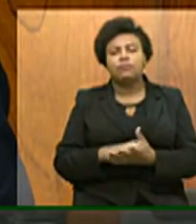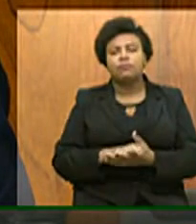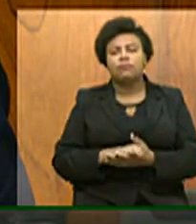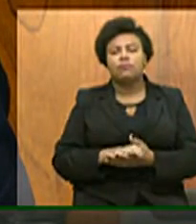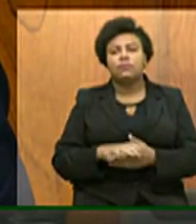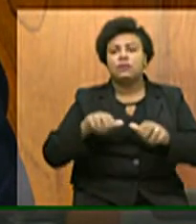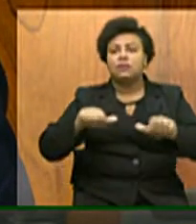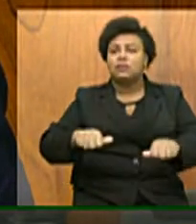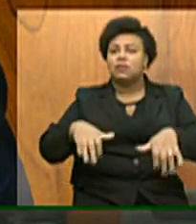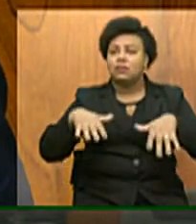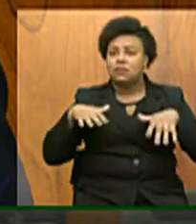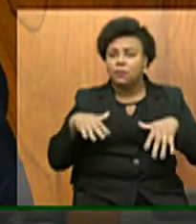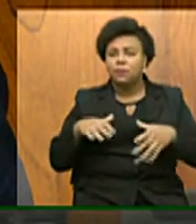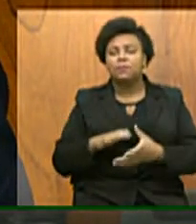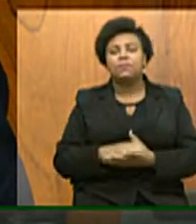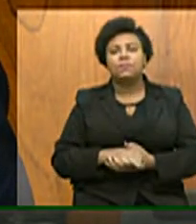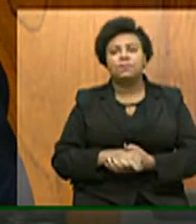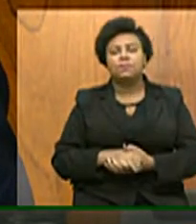a nossa sessão,